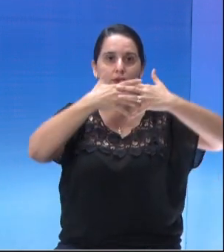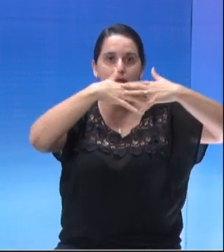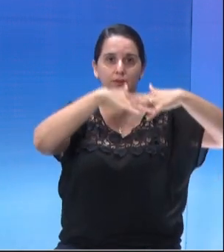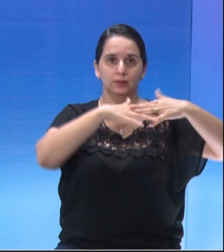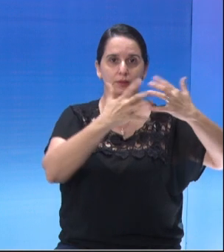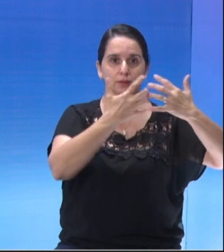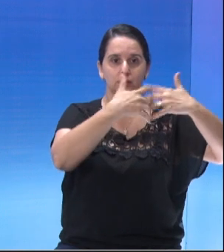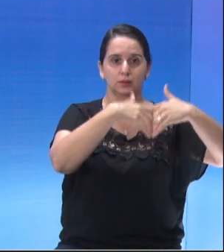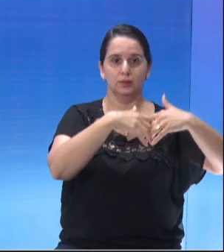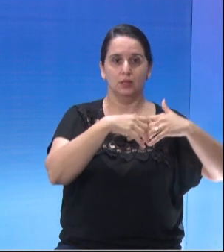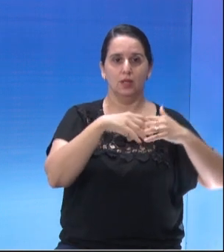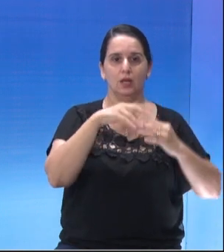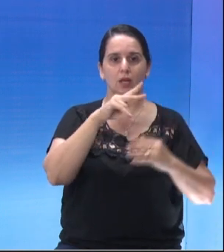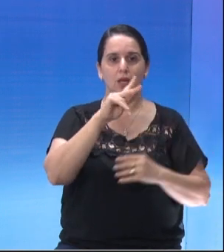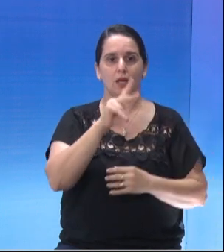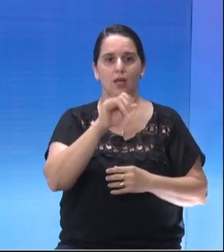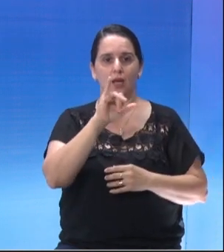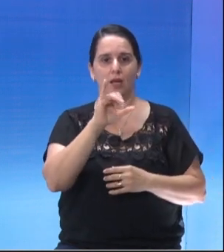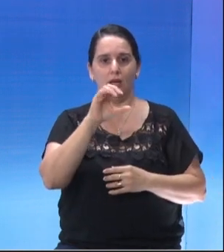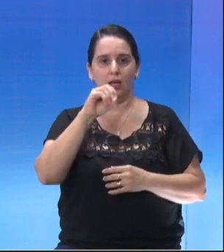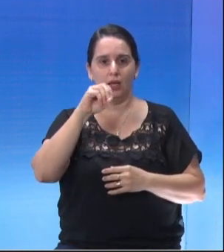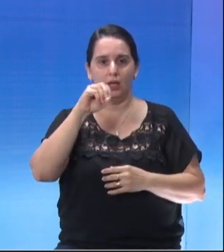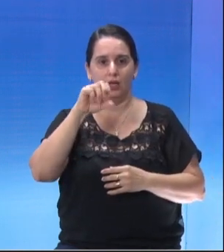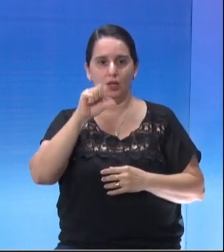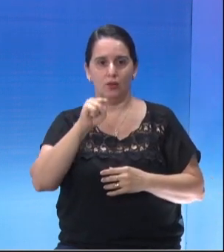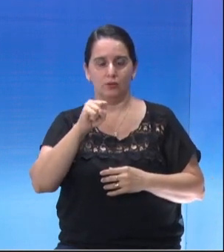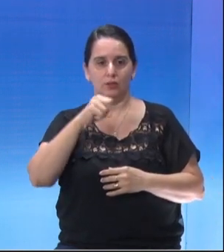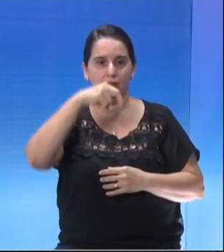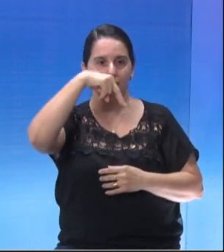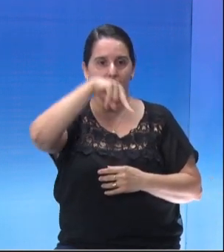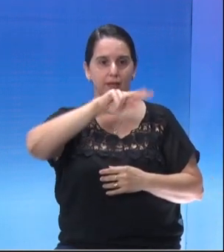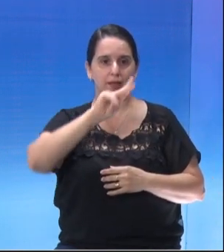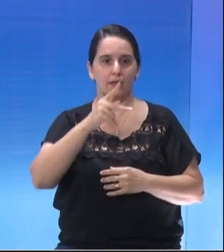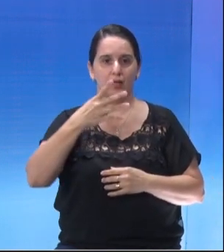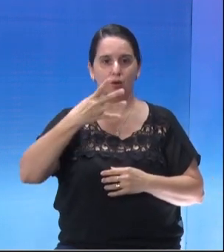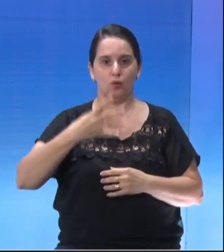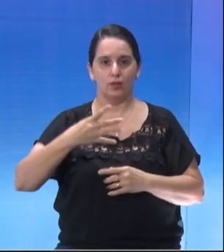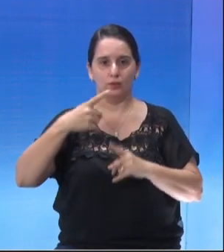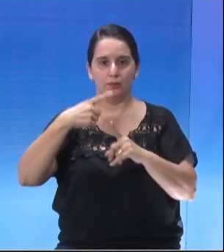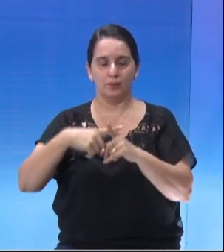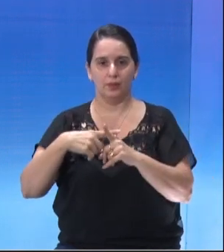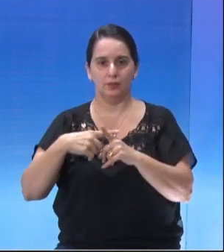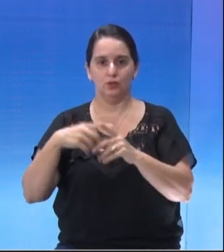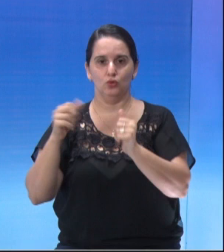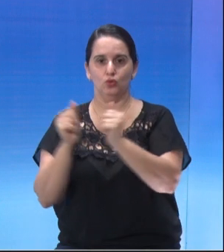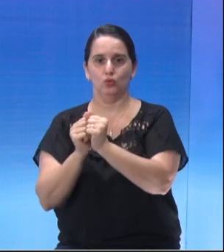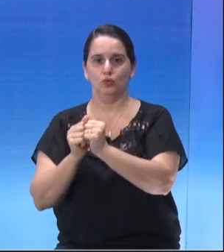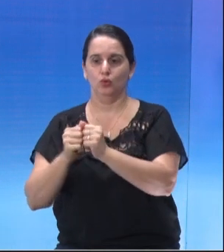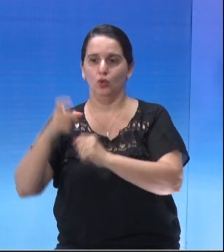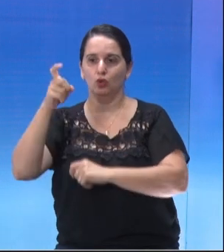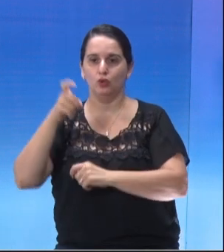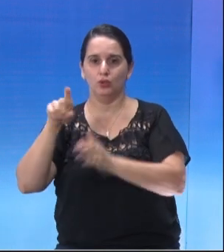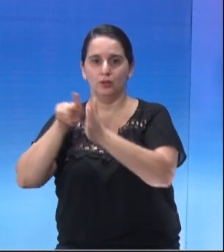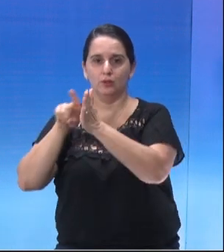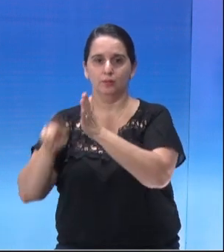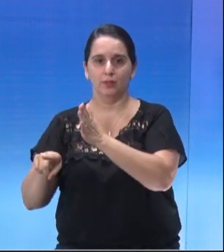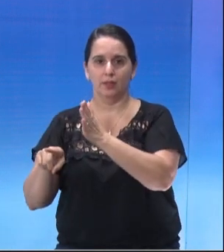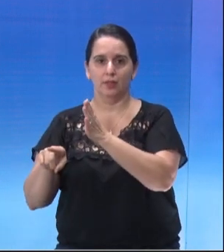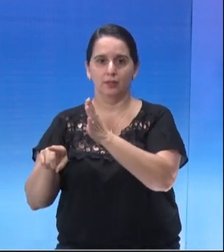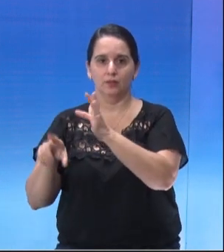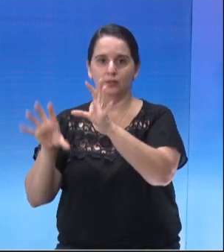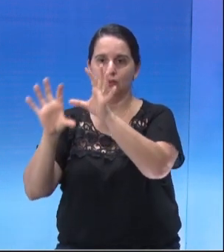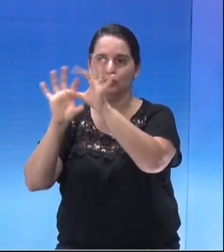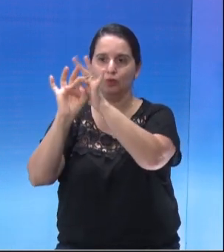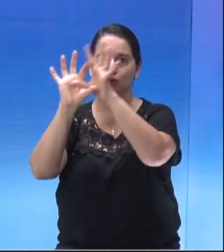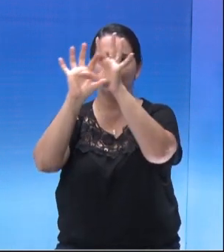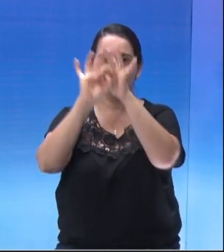de interação é íons, nesse caso NH4+ e o X-, interagindo